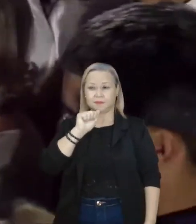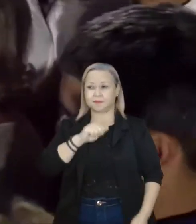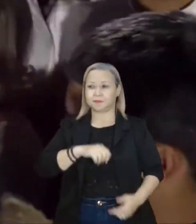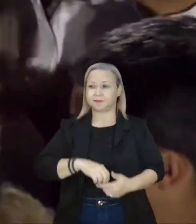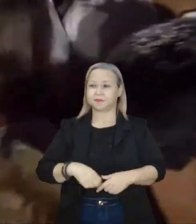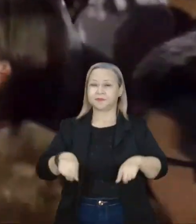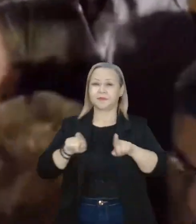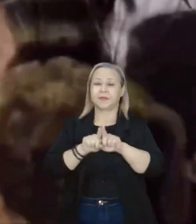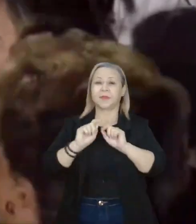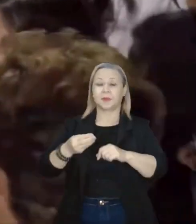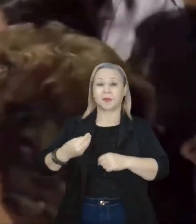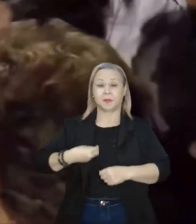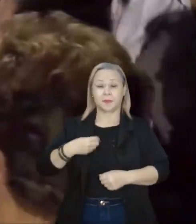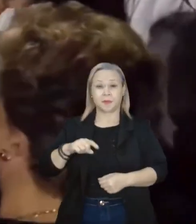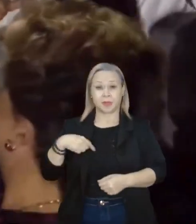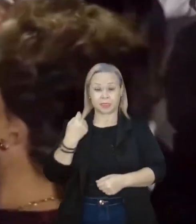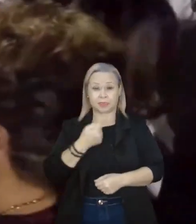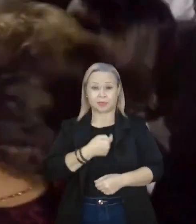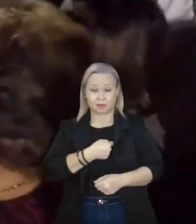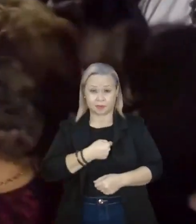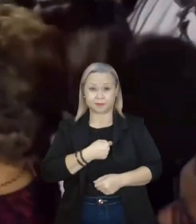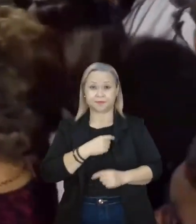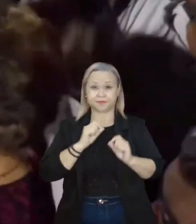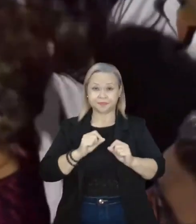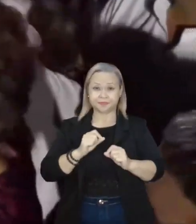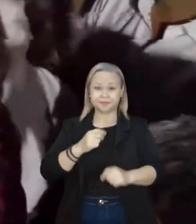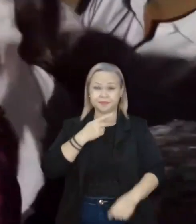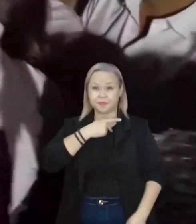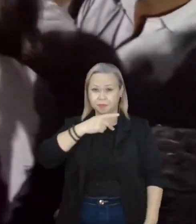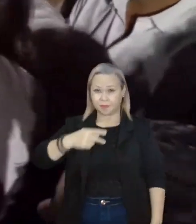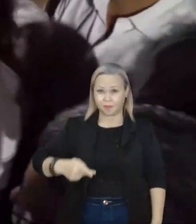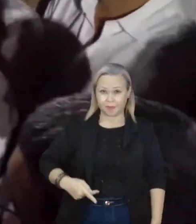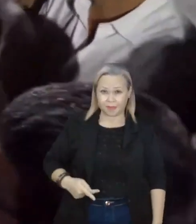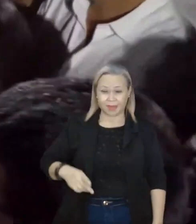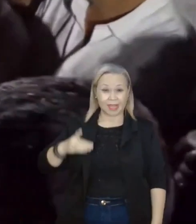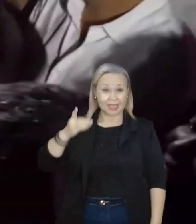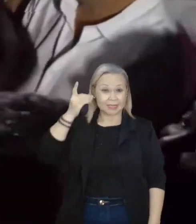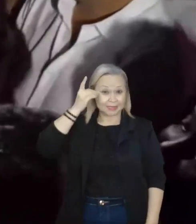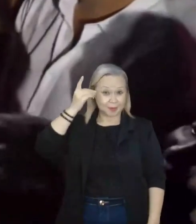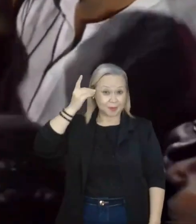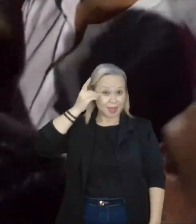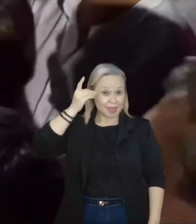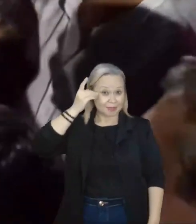Também está presente conosco a presidenta Dilma Rousseff.